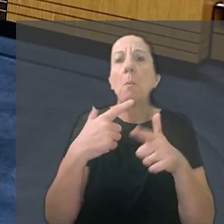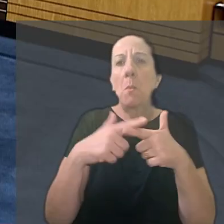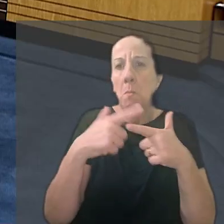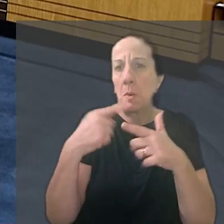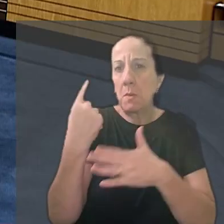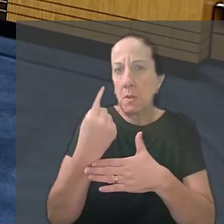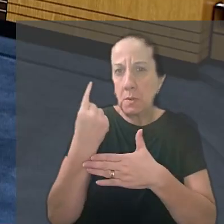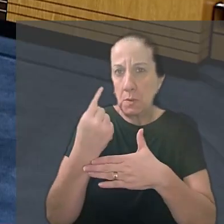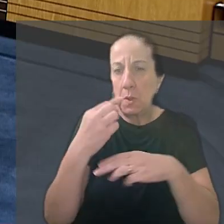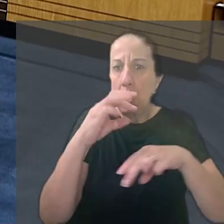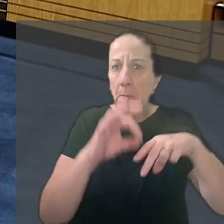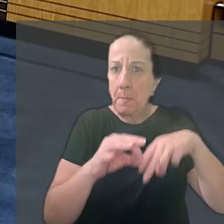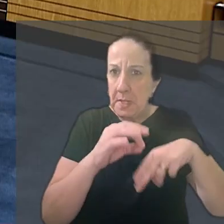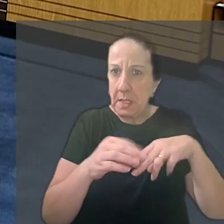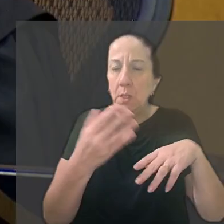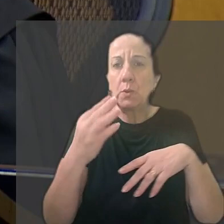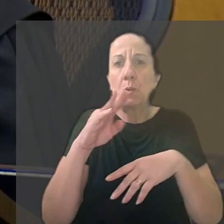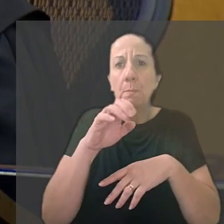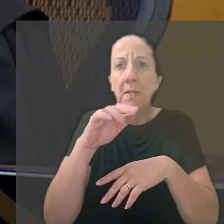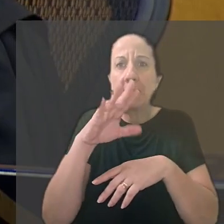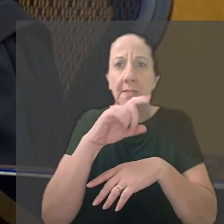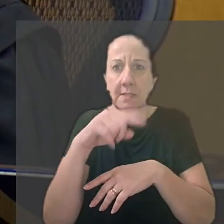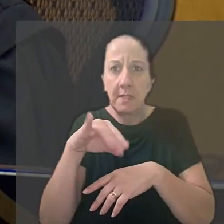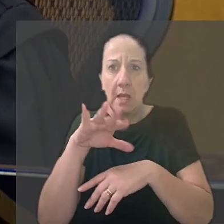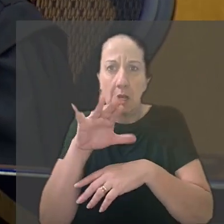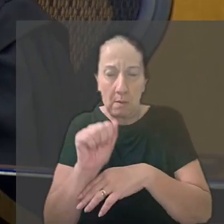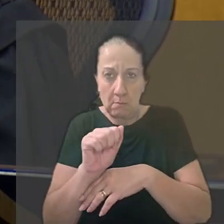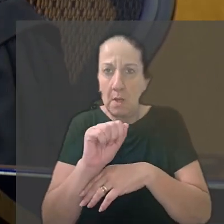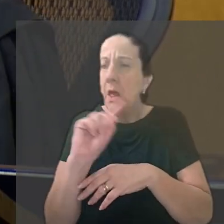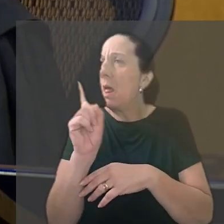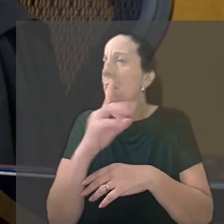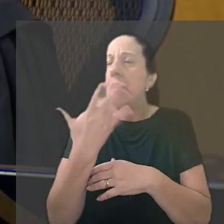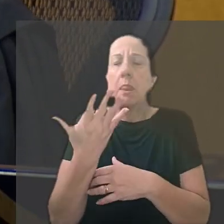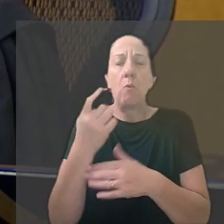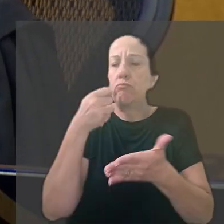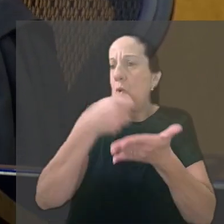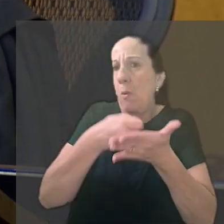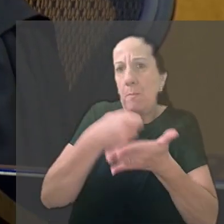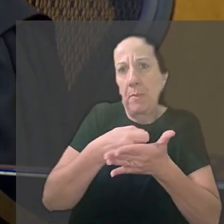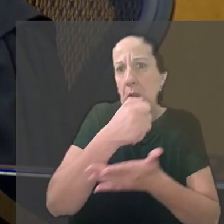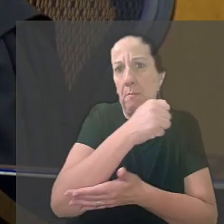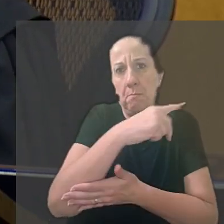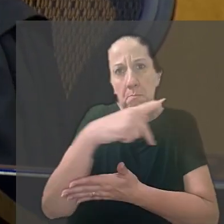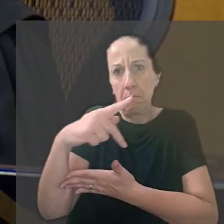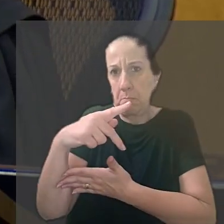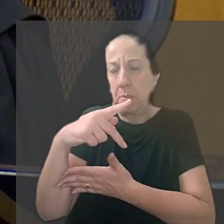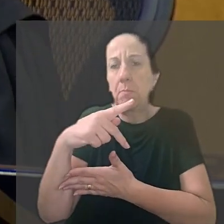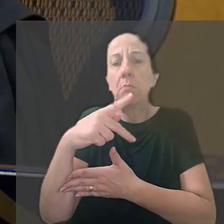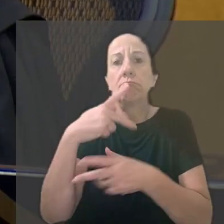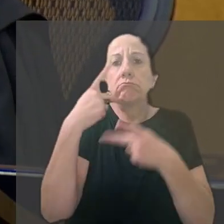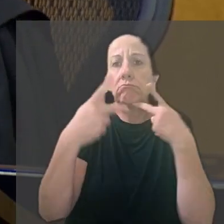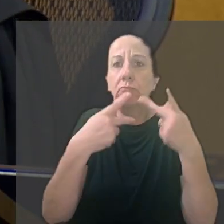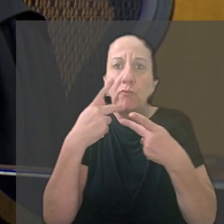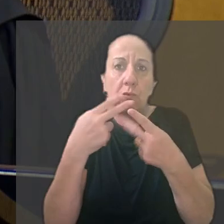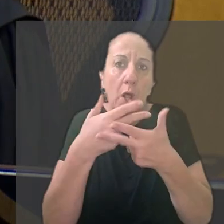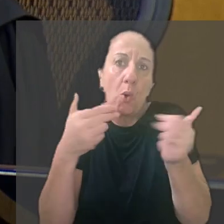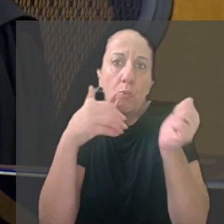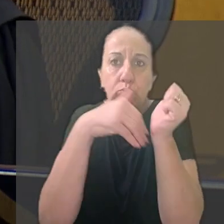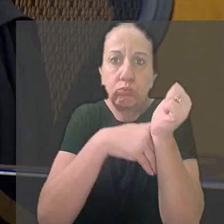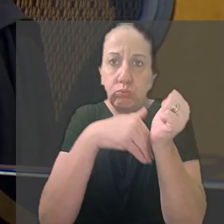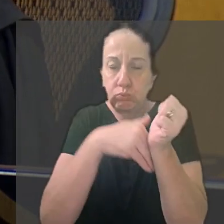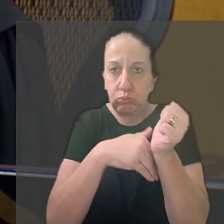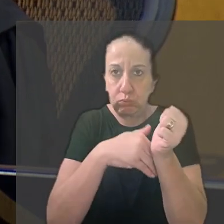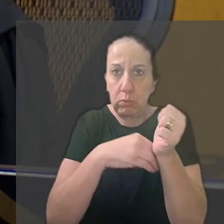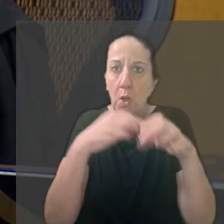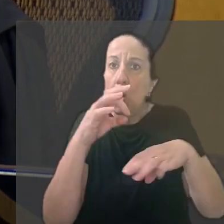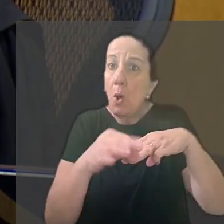seção 2 de dissídios individuais, ministro Dezena da Silva, considerou não ser razoável obrigar a plataforma a